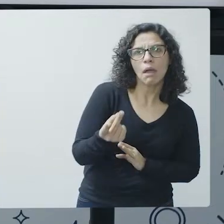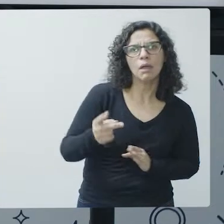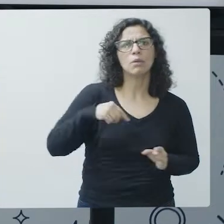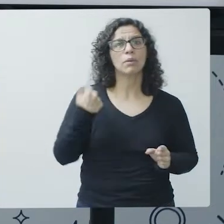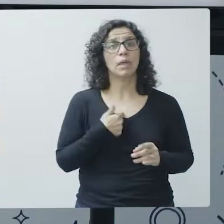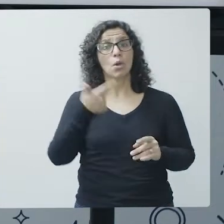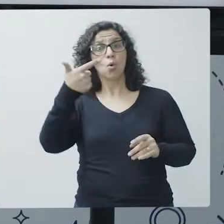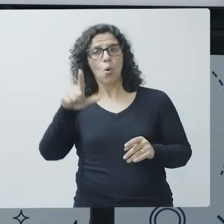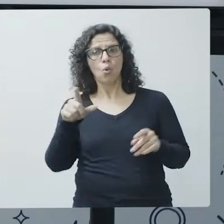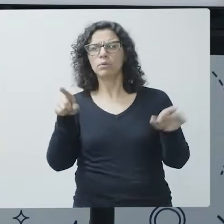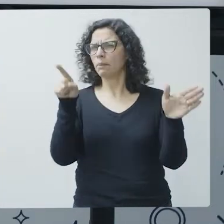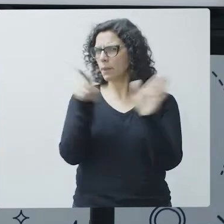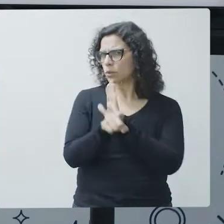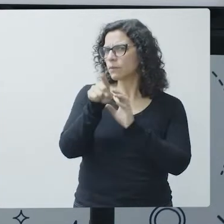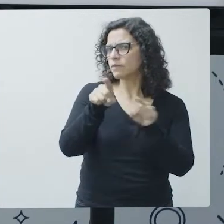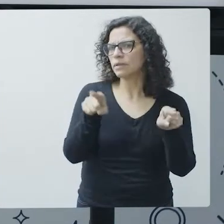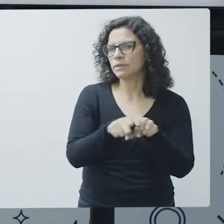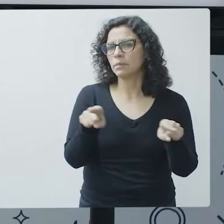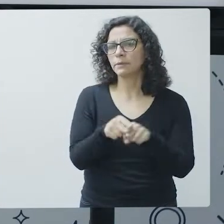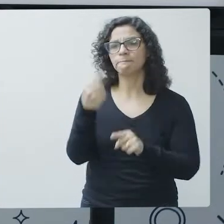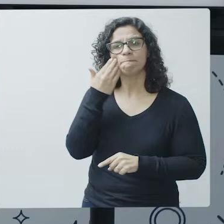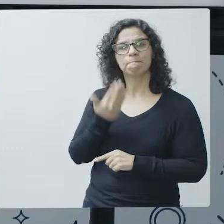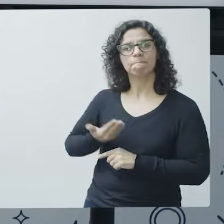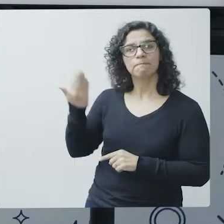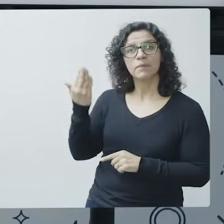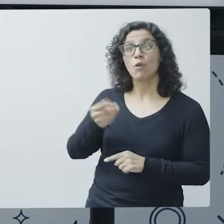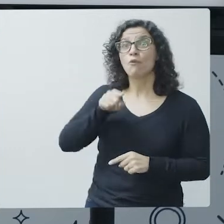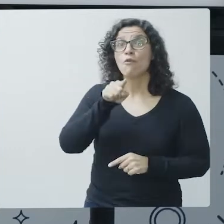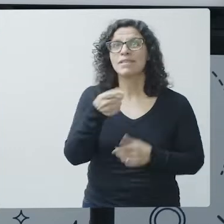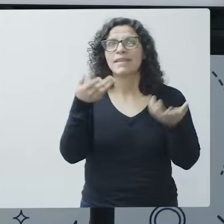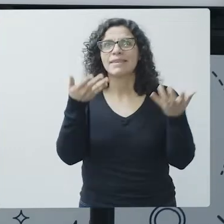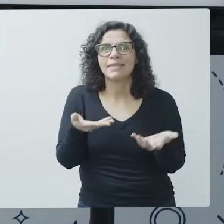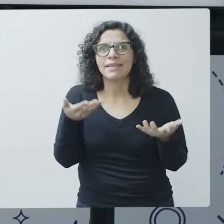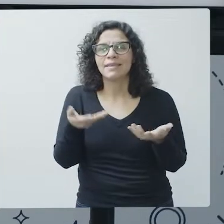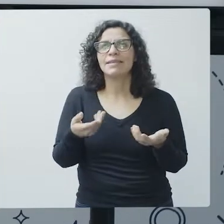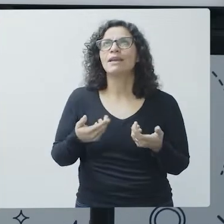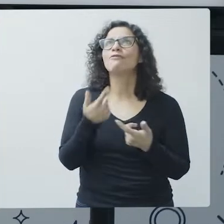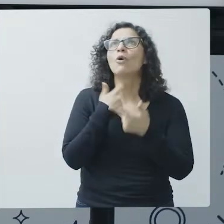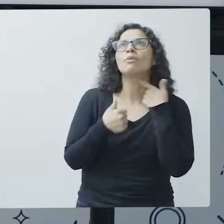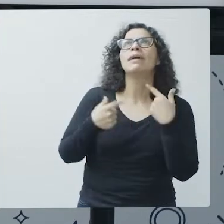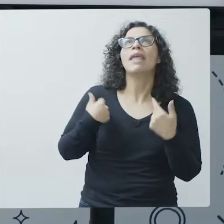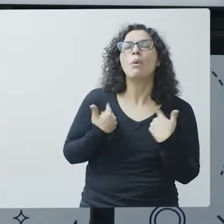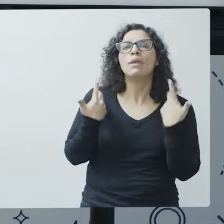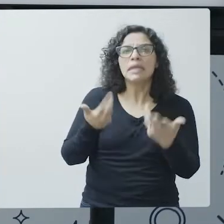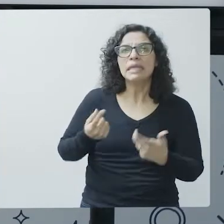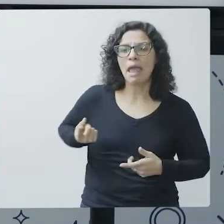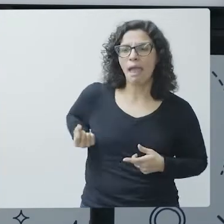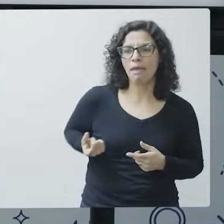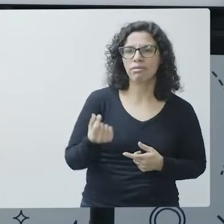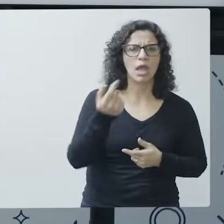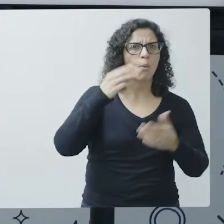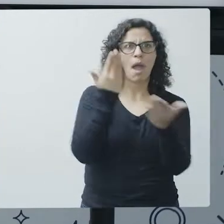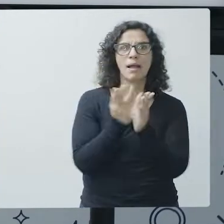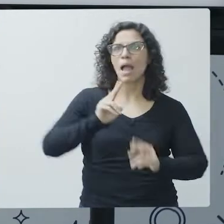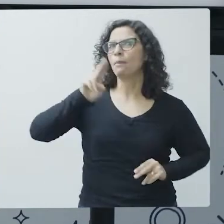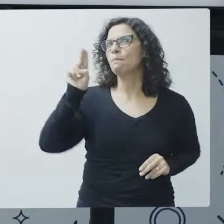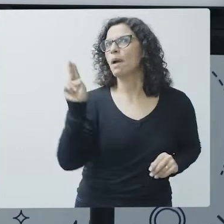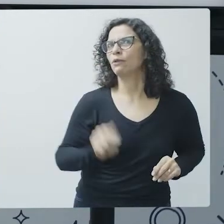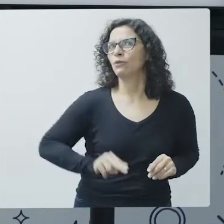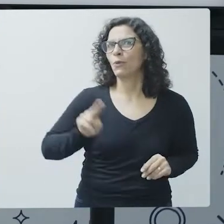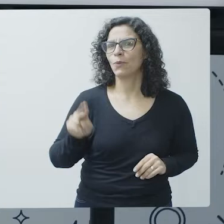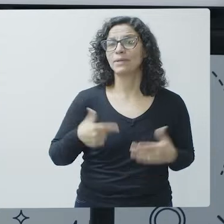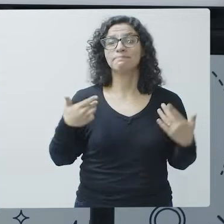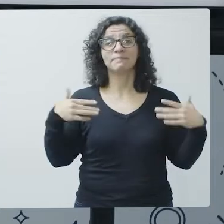uma outra pergunta para vocês: o que você gostaria que fosse eterno?